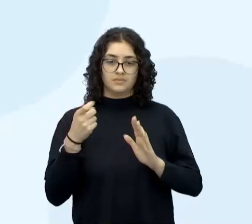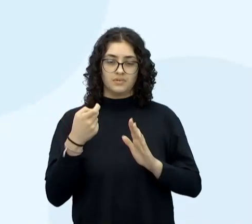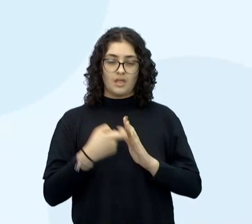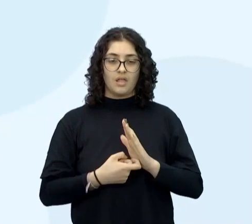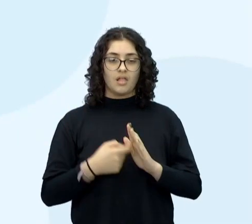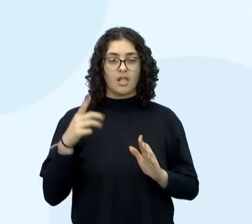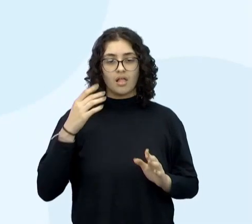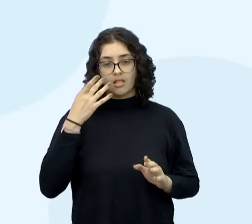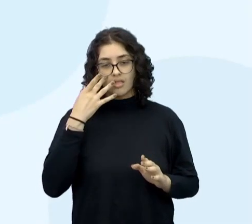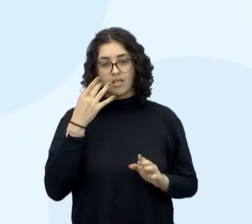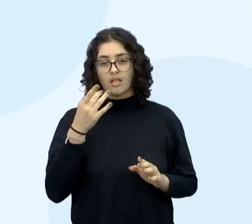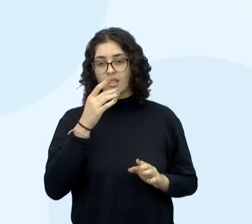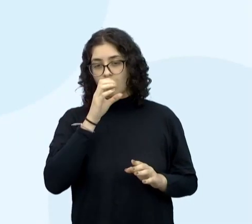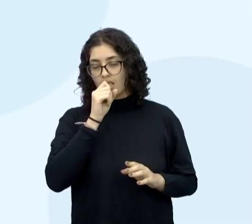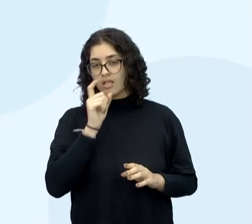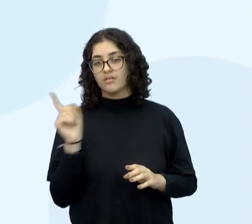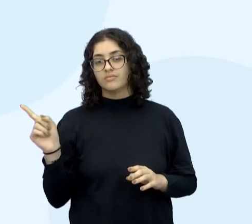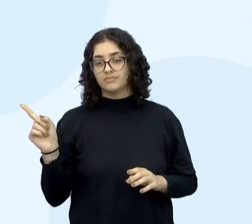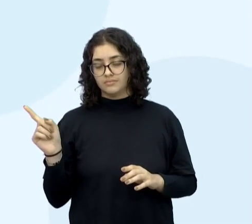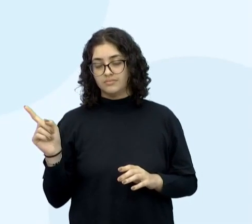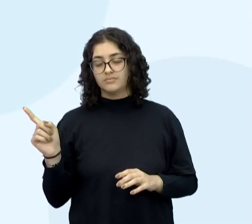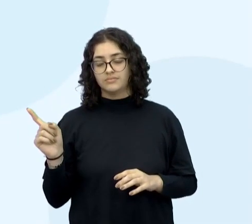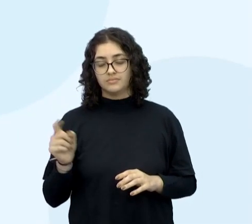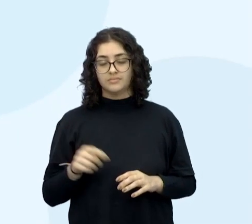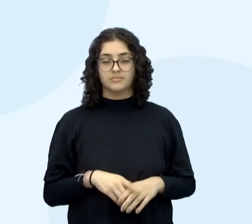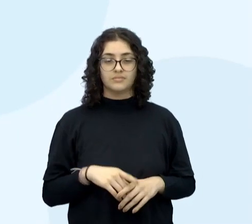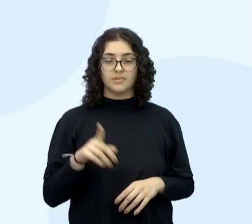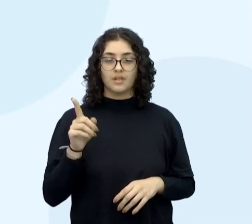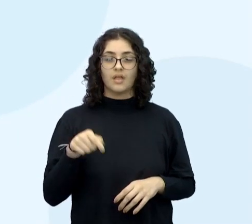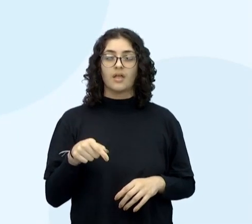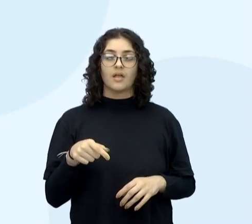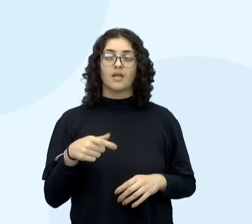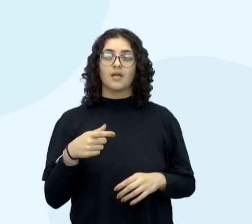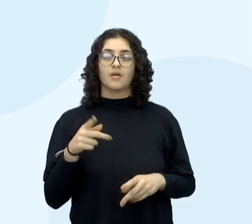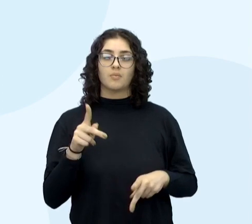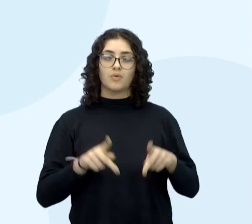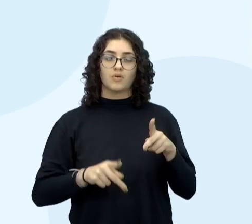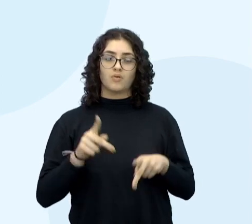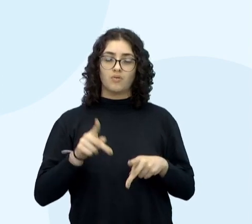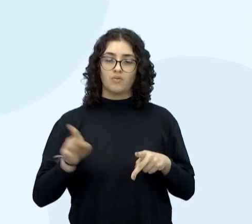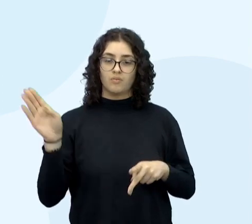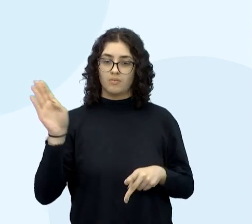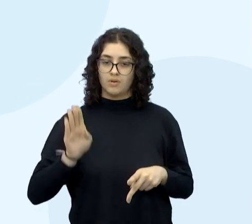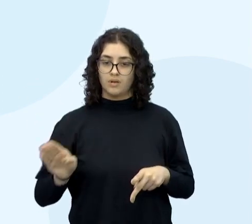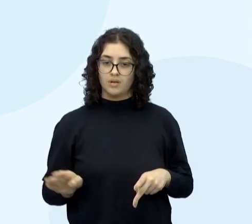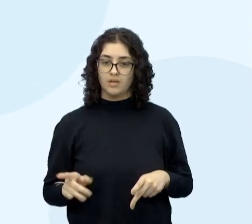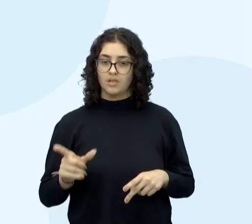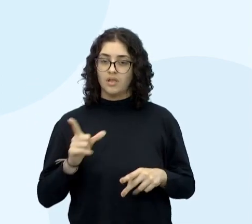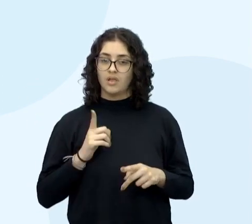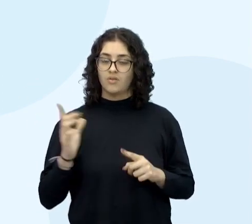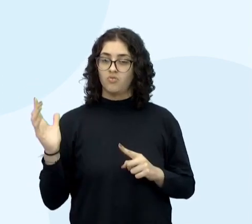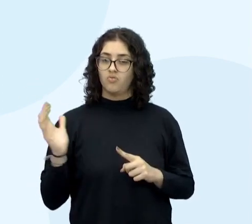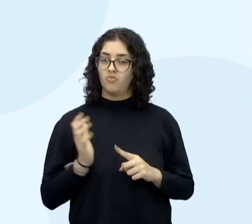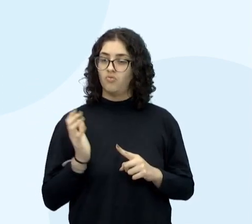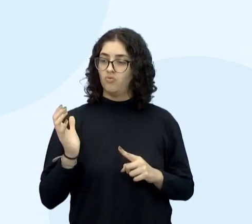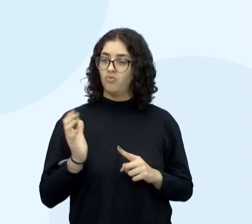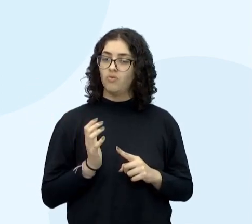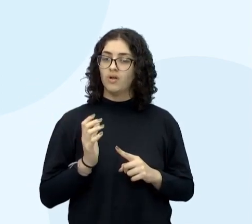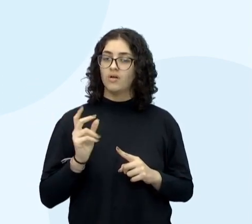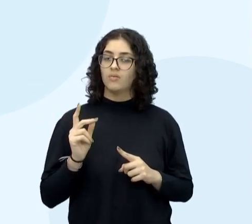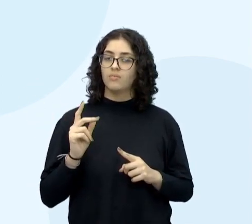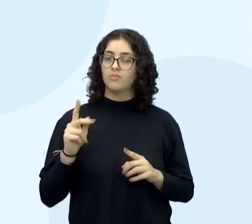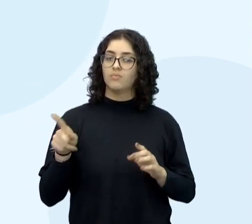muito interessante, que vem falar sobre a questão do povo brasileiro. Nós carregamos influência, né, de